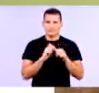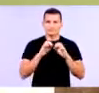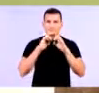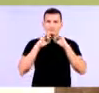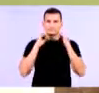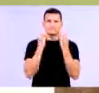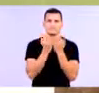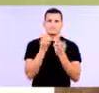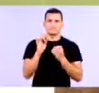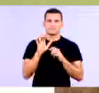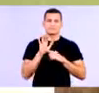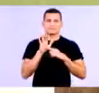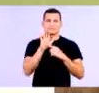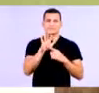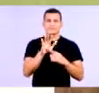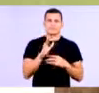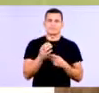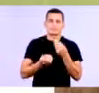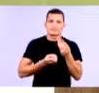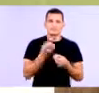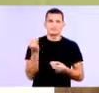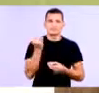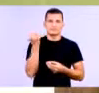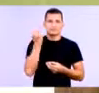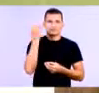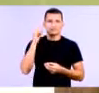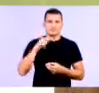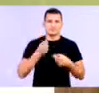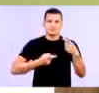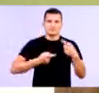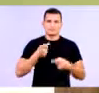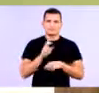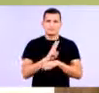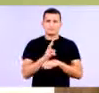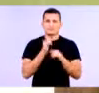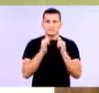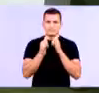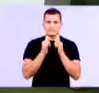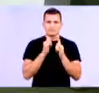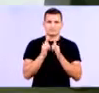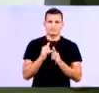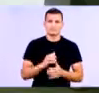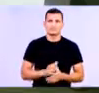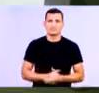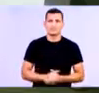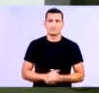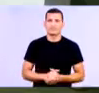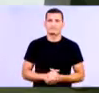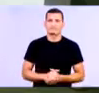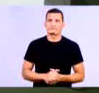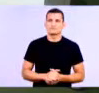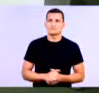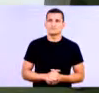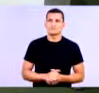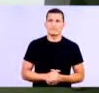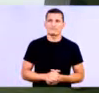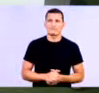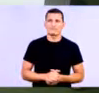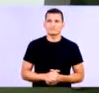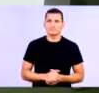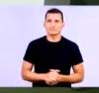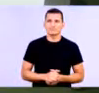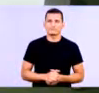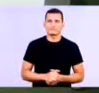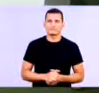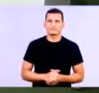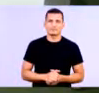para apresentar quão importante que é, né, que a gente tenha a política de segurança da informação. Exatamente. Então, olha, um outro ponto,